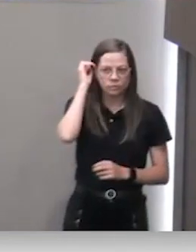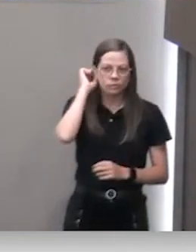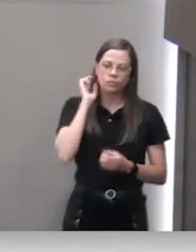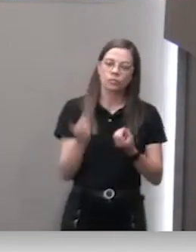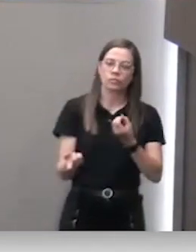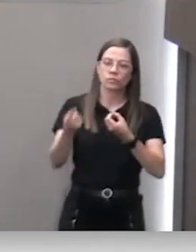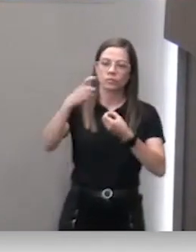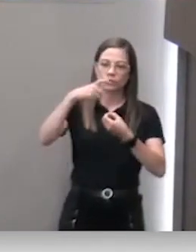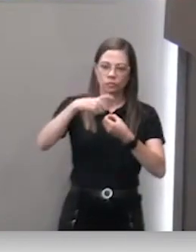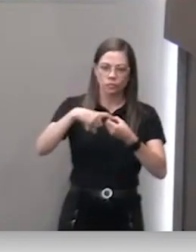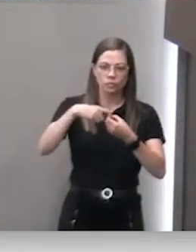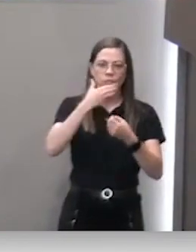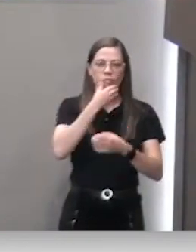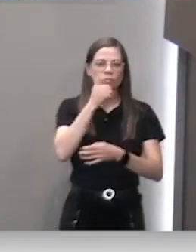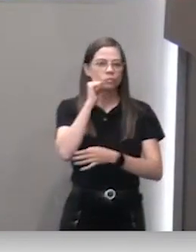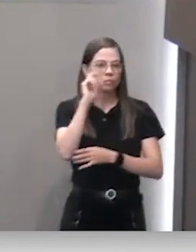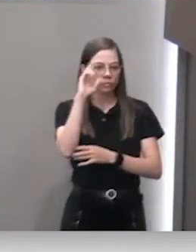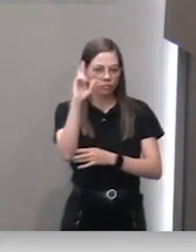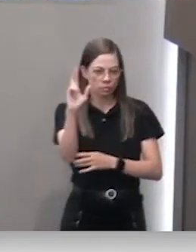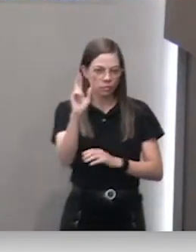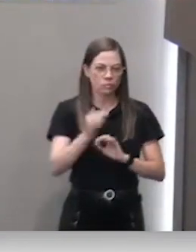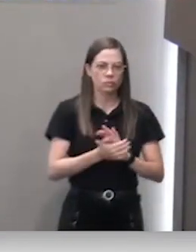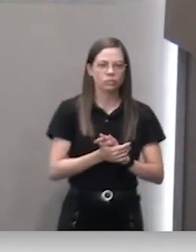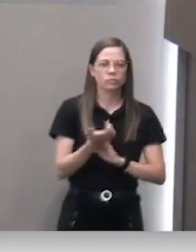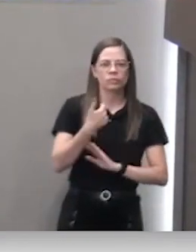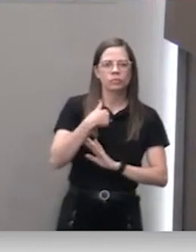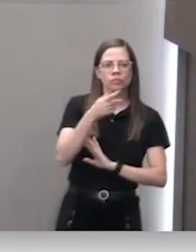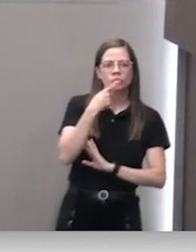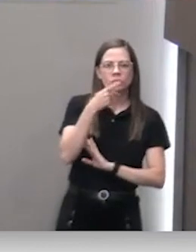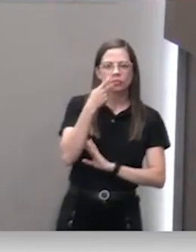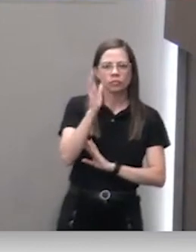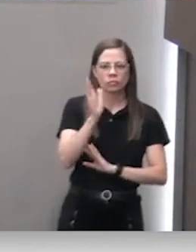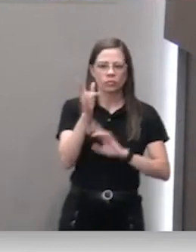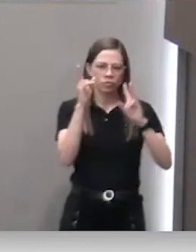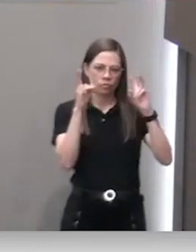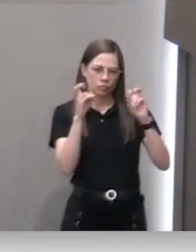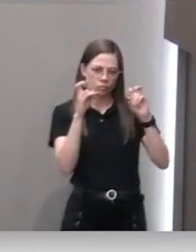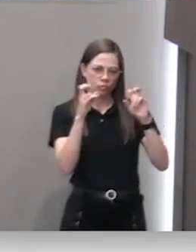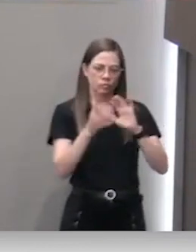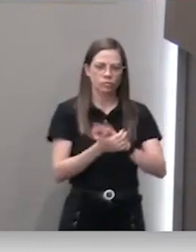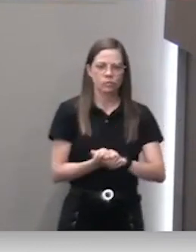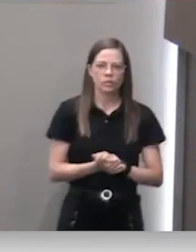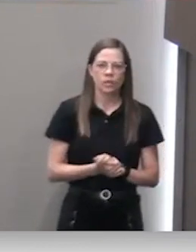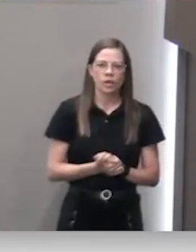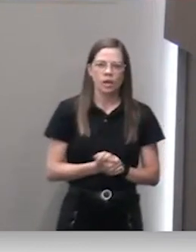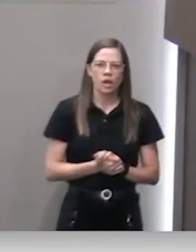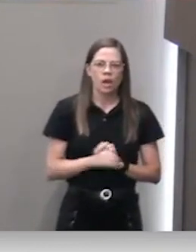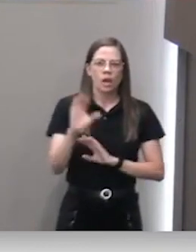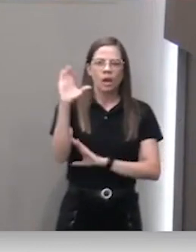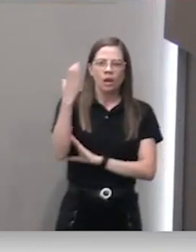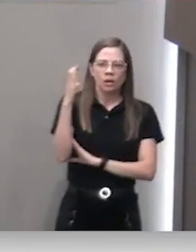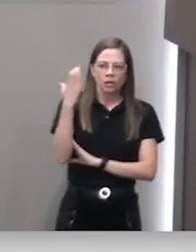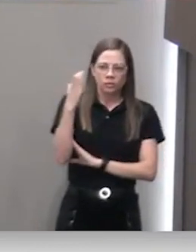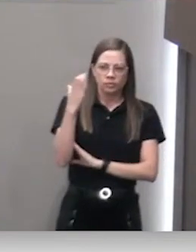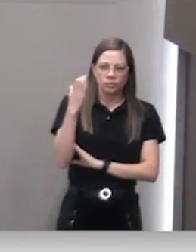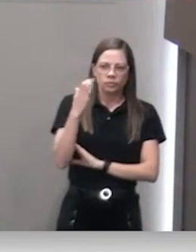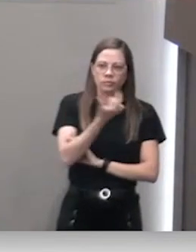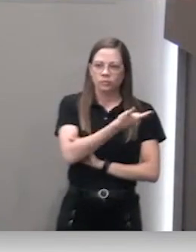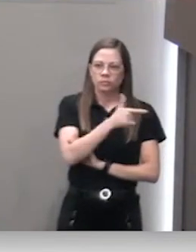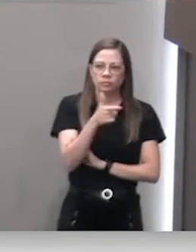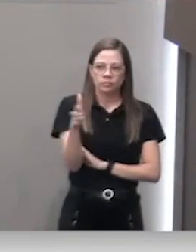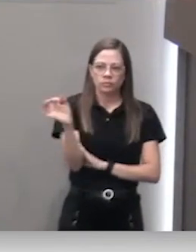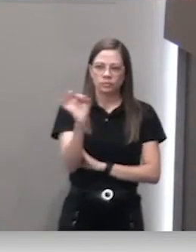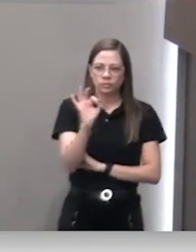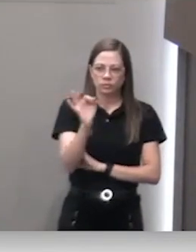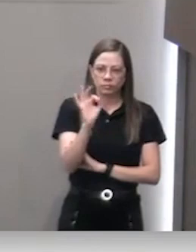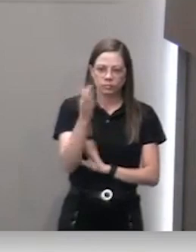Retomando aqui com os senhores, eu vinha falando a respeito da ciência. Não há nenhum